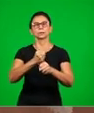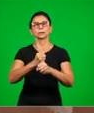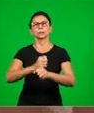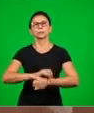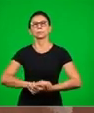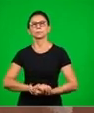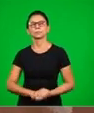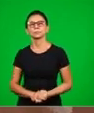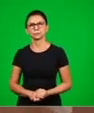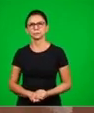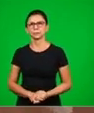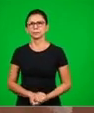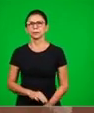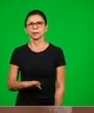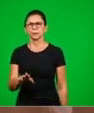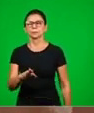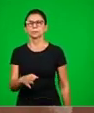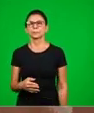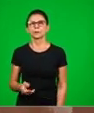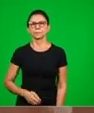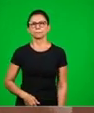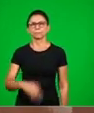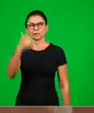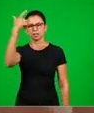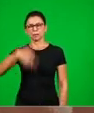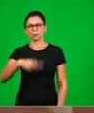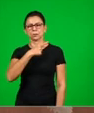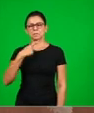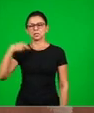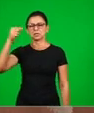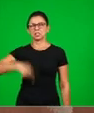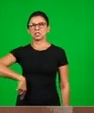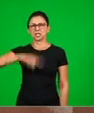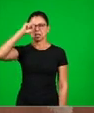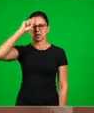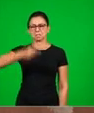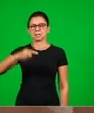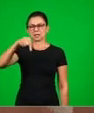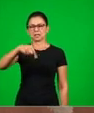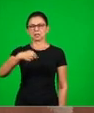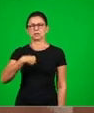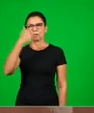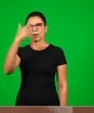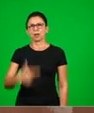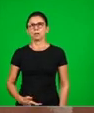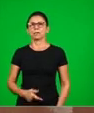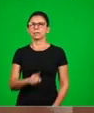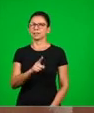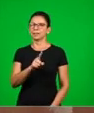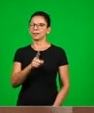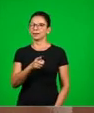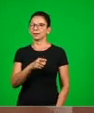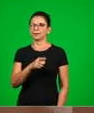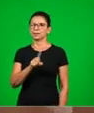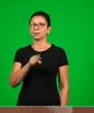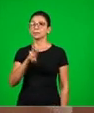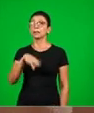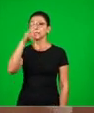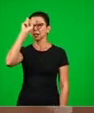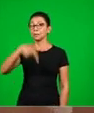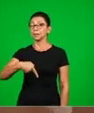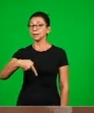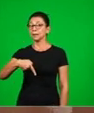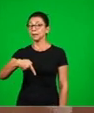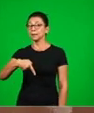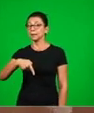presente. Ele não precisa dizer, eu sou pastor aqui, quem manda aqui sou... Não. Quem manda aqui é o Espírito Santo. Agora,